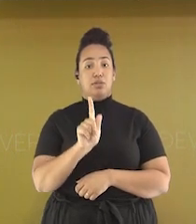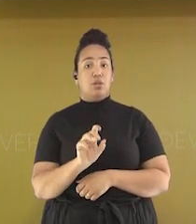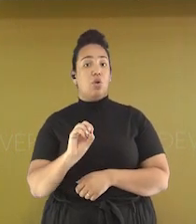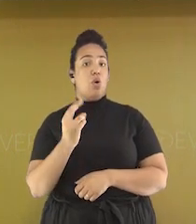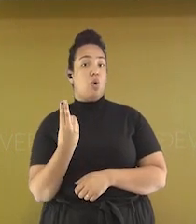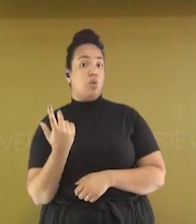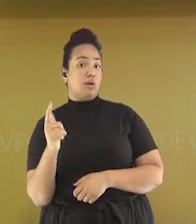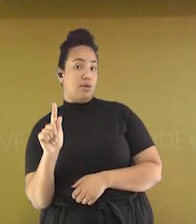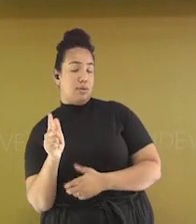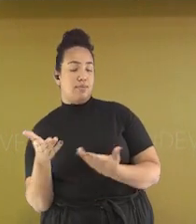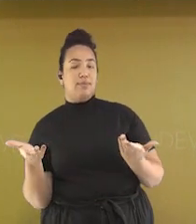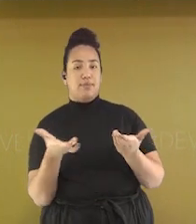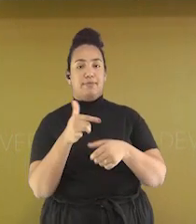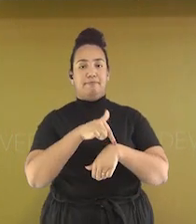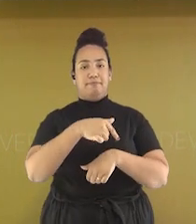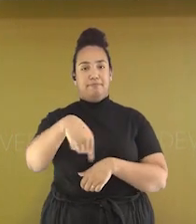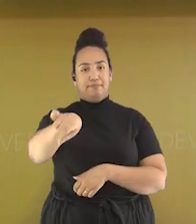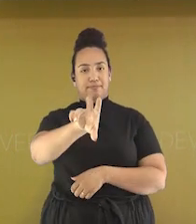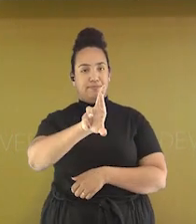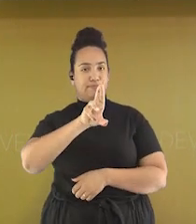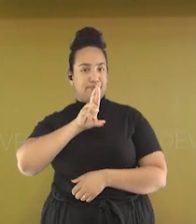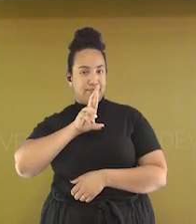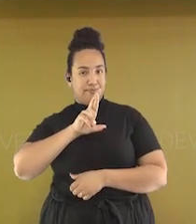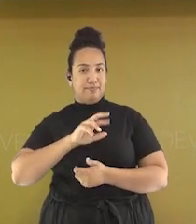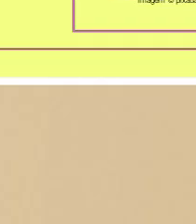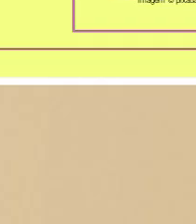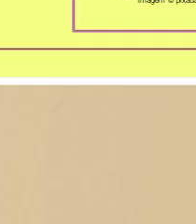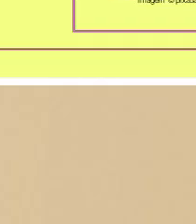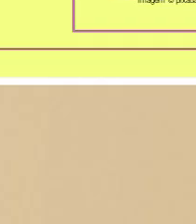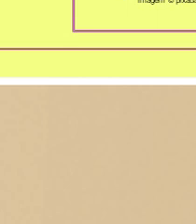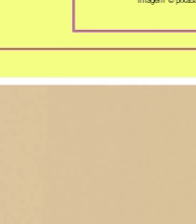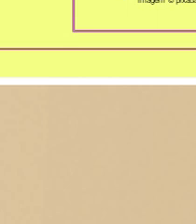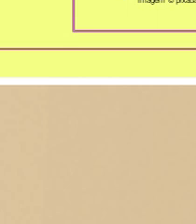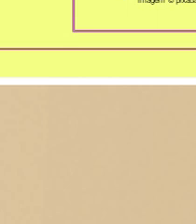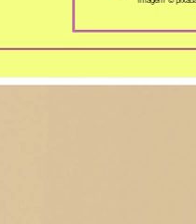Gramas ou quilo? Vou te dar um tempinho para responder.